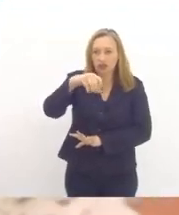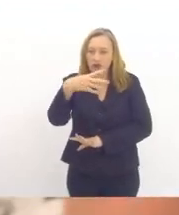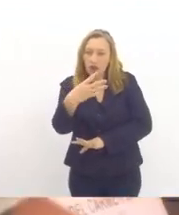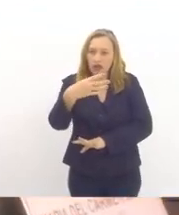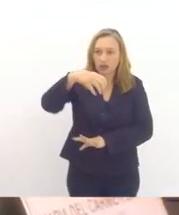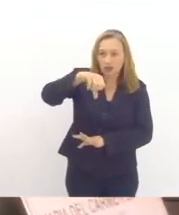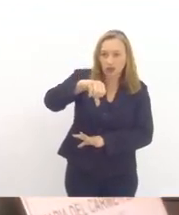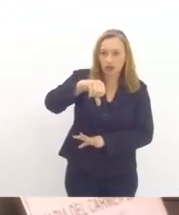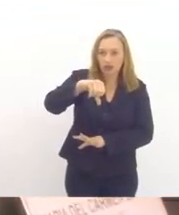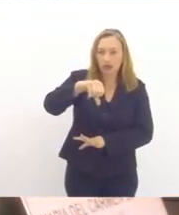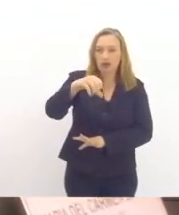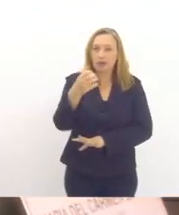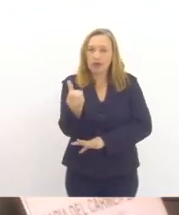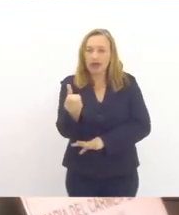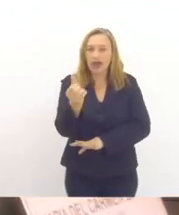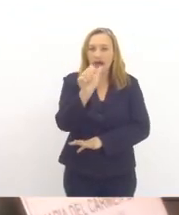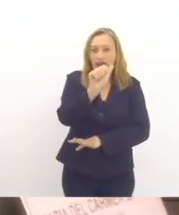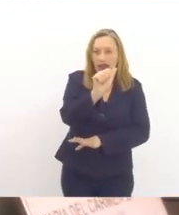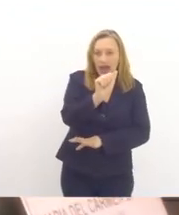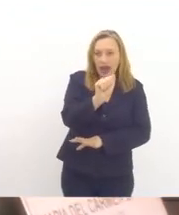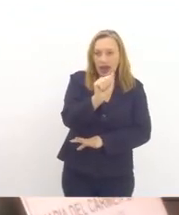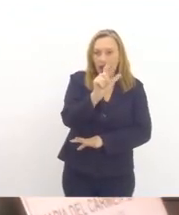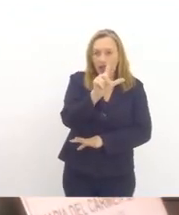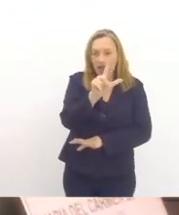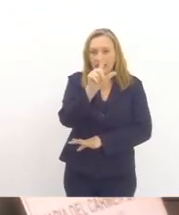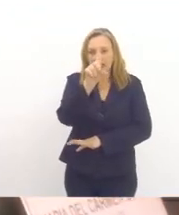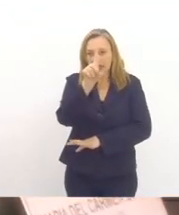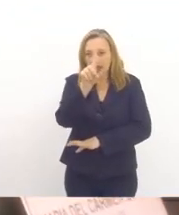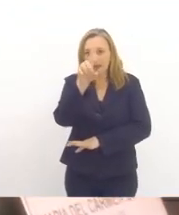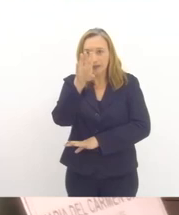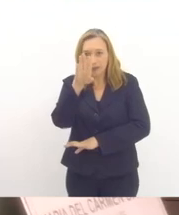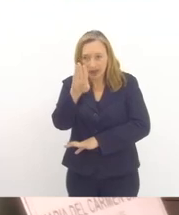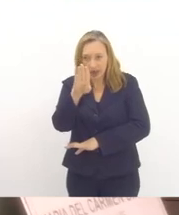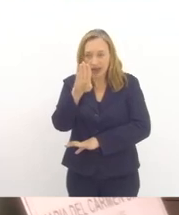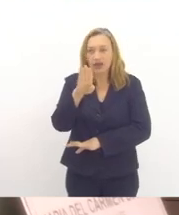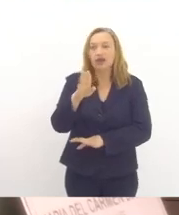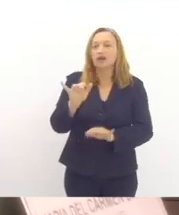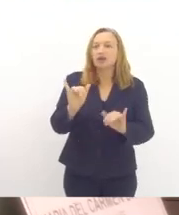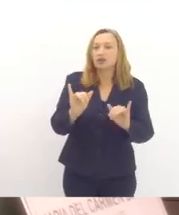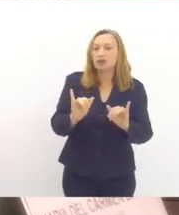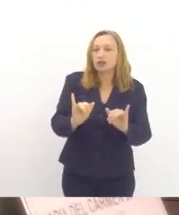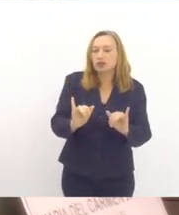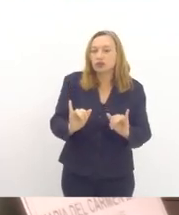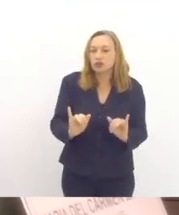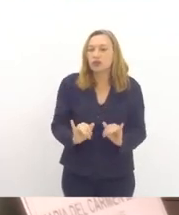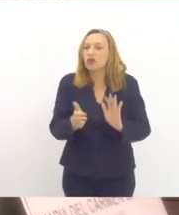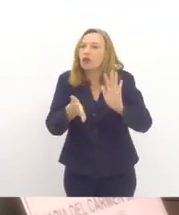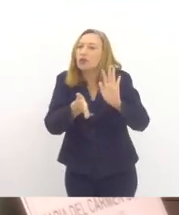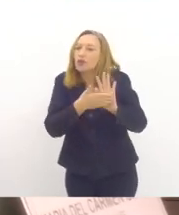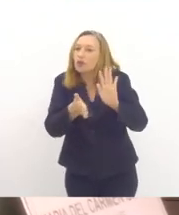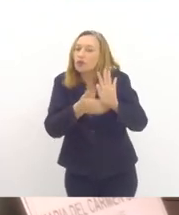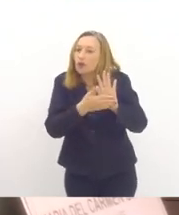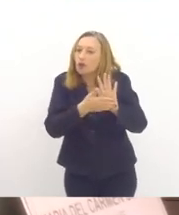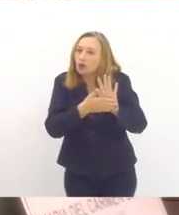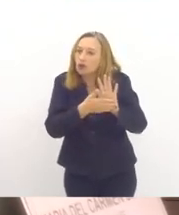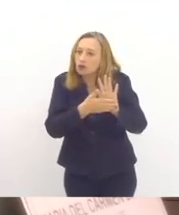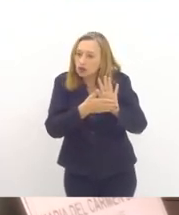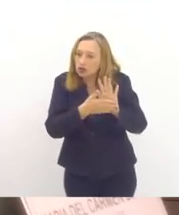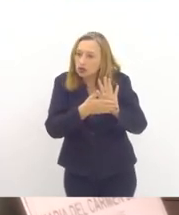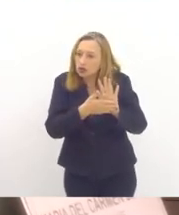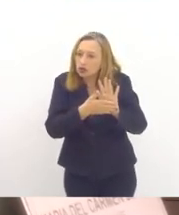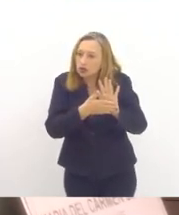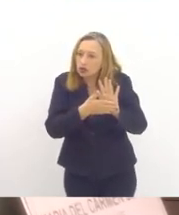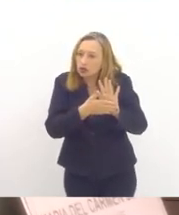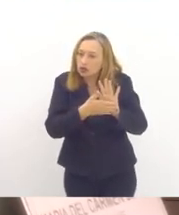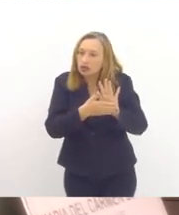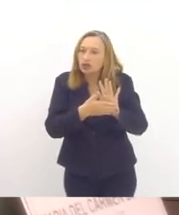9394-96, a LDB, apesar da alteração que ela sofreu com relação a uma proposta monolíngue de educação, que